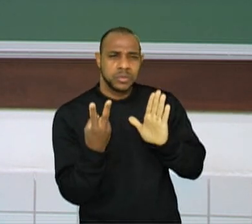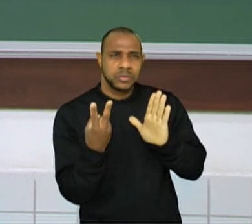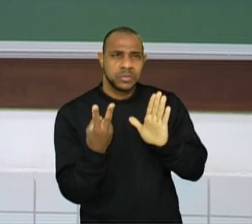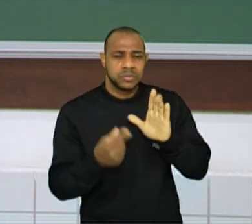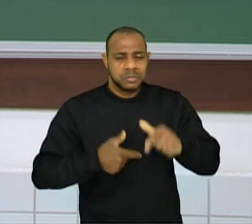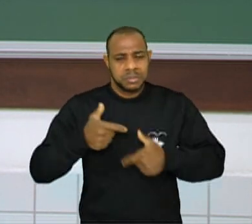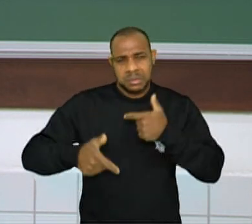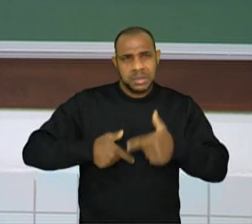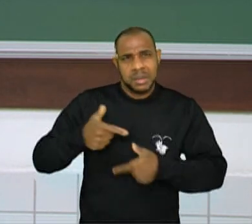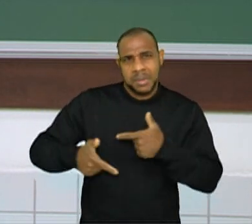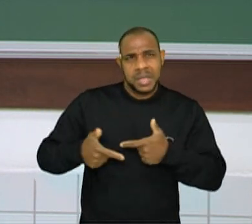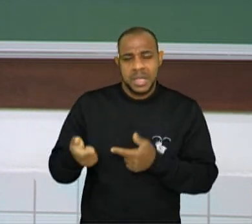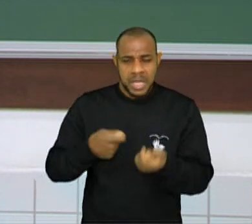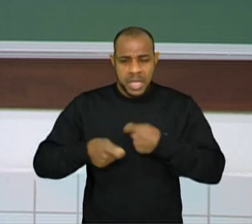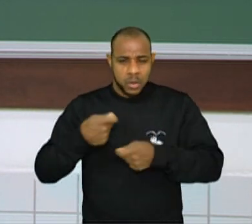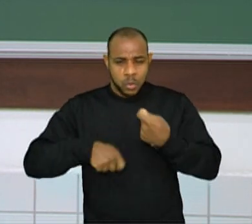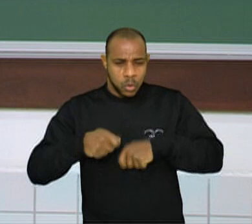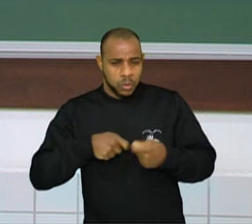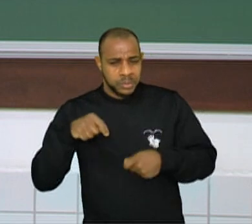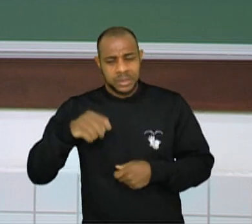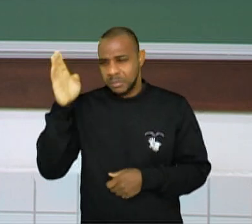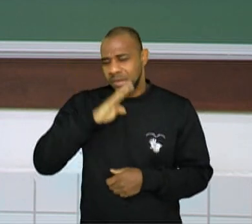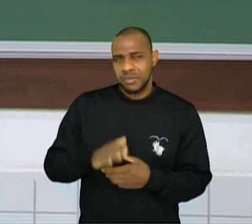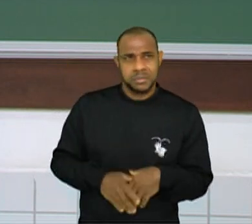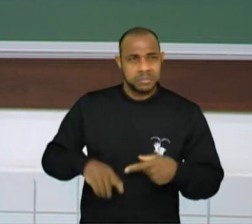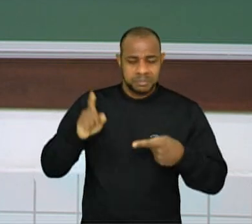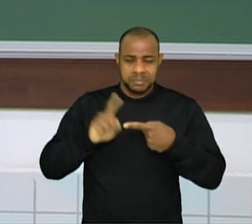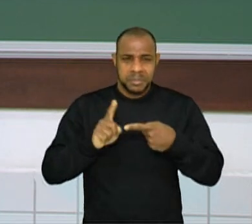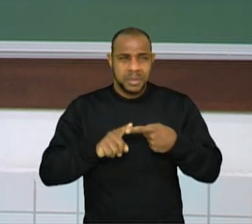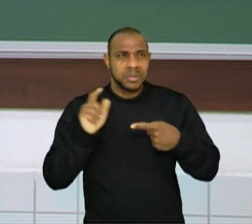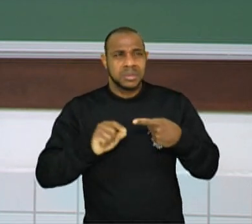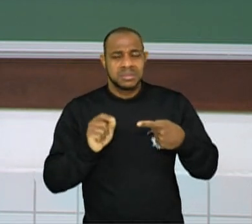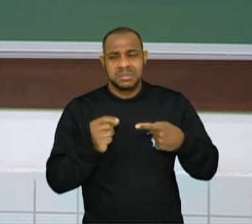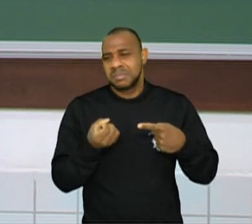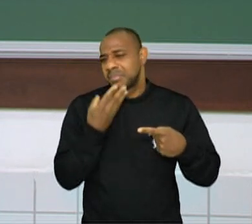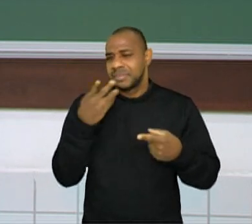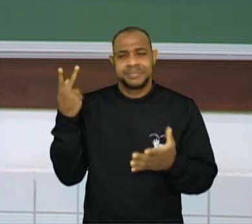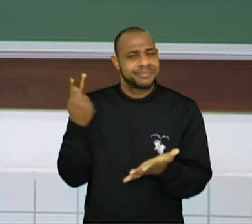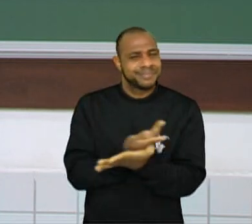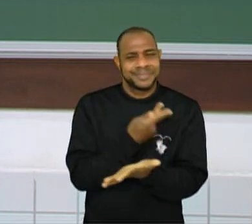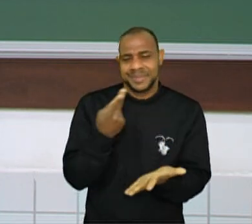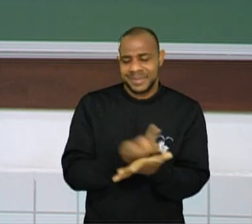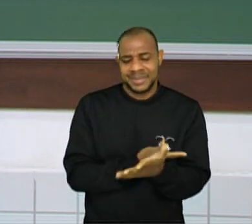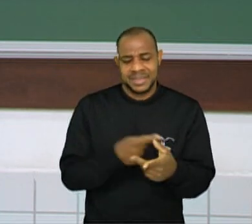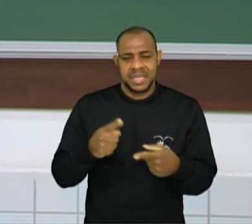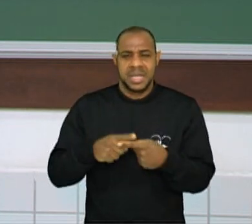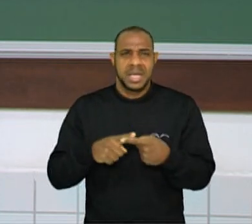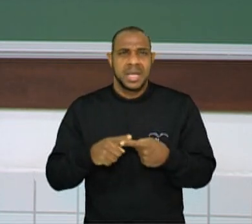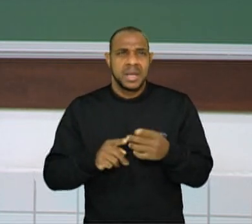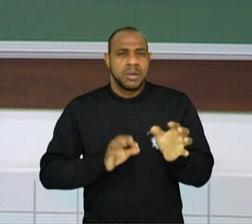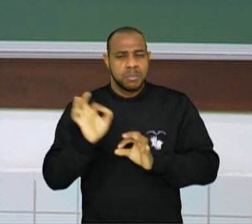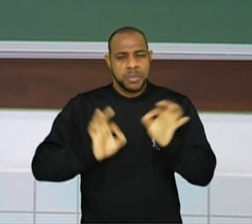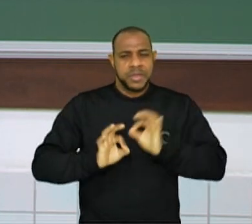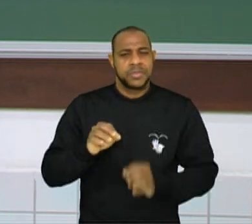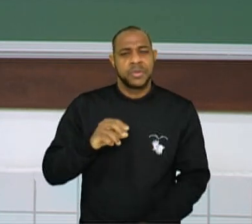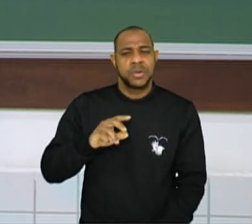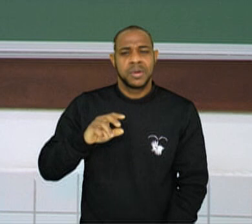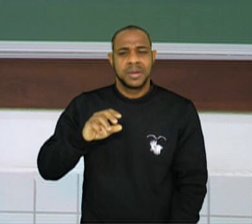reforma econômica para combate à inflação. Um primeiro acabou não dando certo, um fracassado plano chamado trienal, mas ele falava